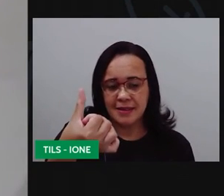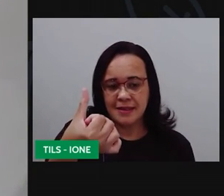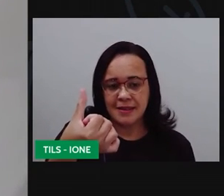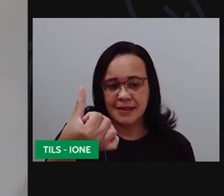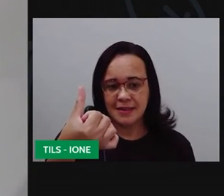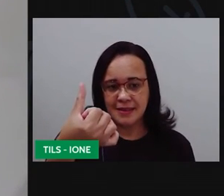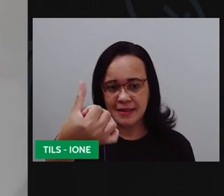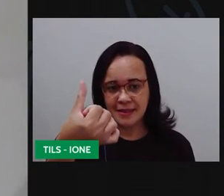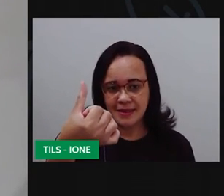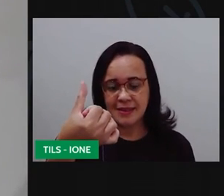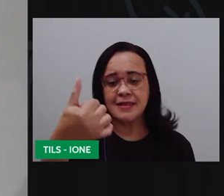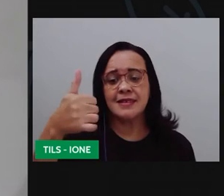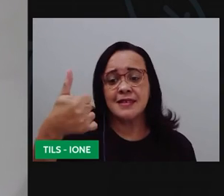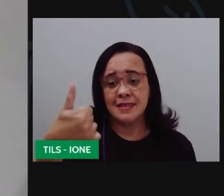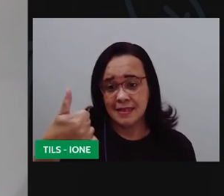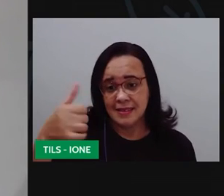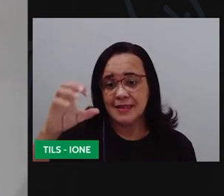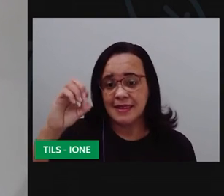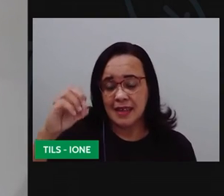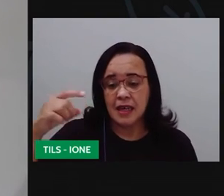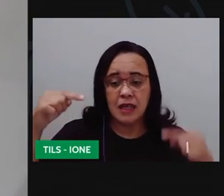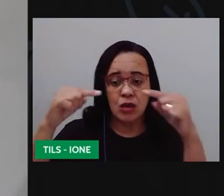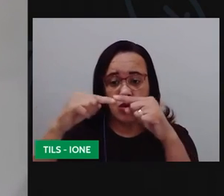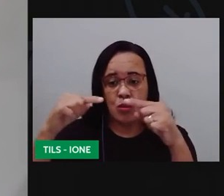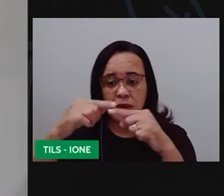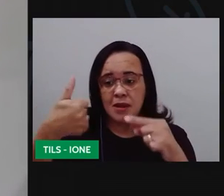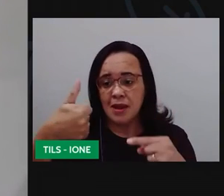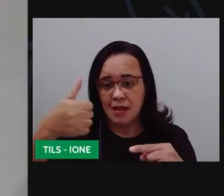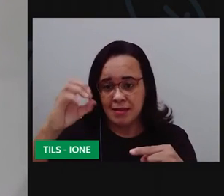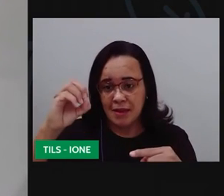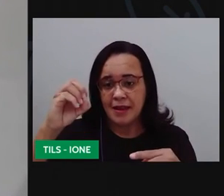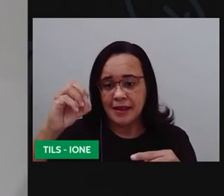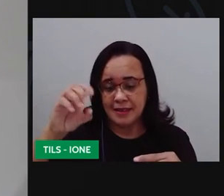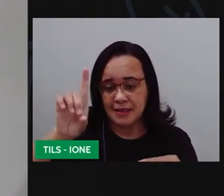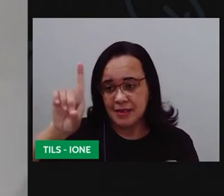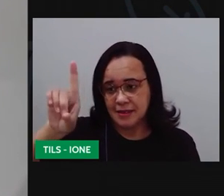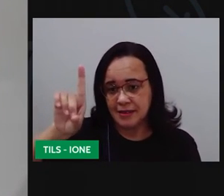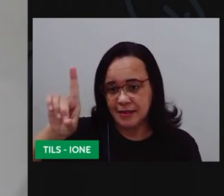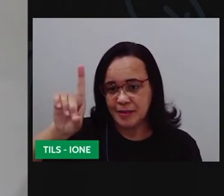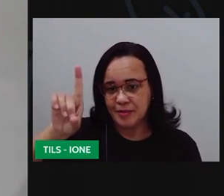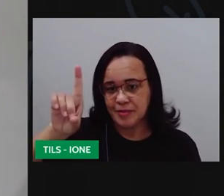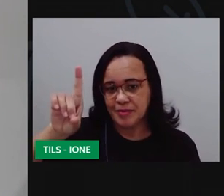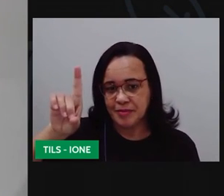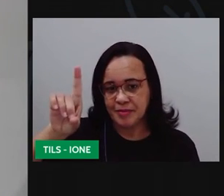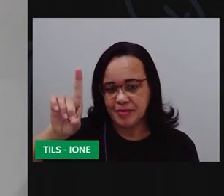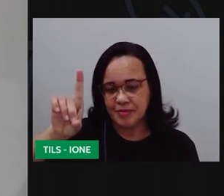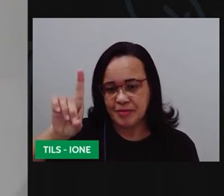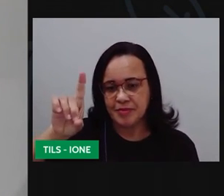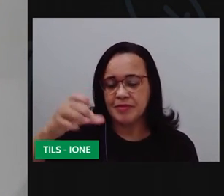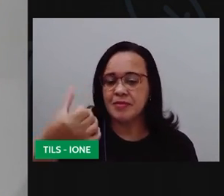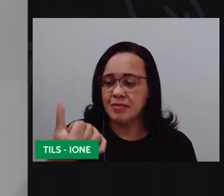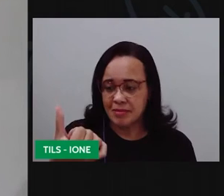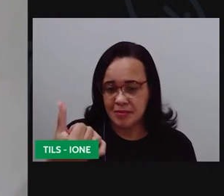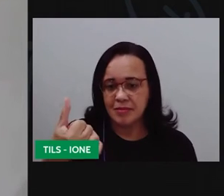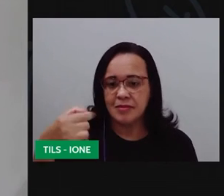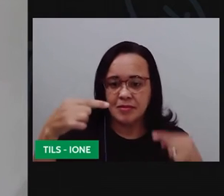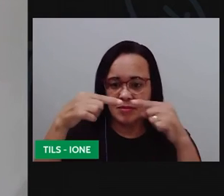seis na casa da Beth dezena ou seja seis dezenas que é o que 60